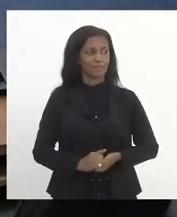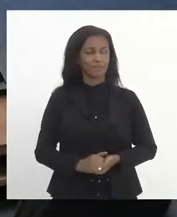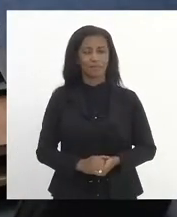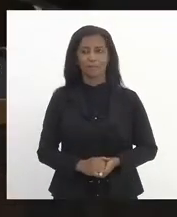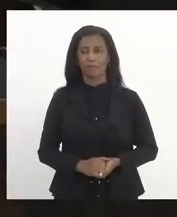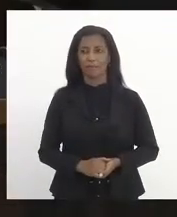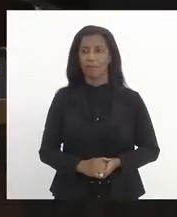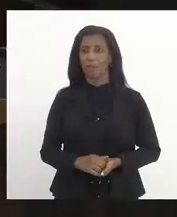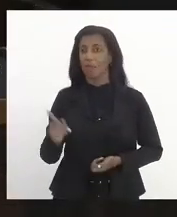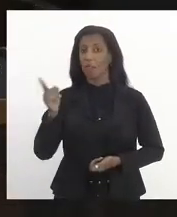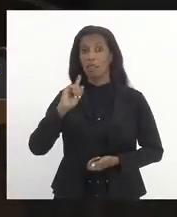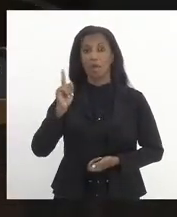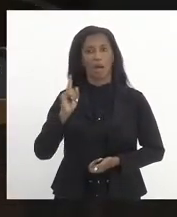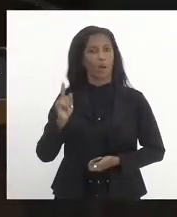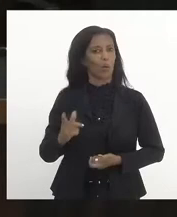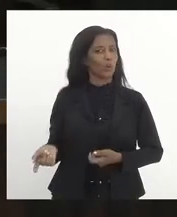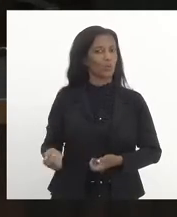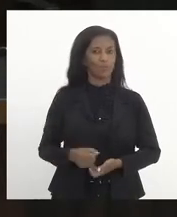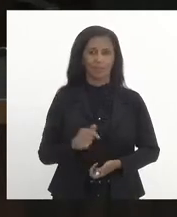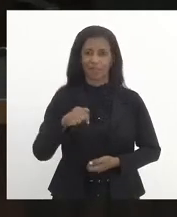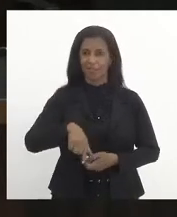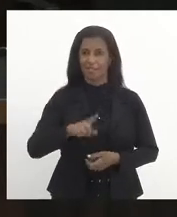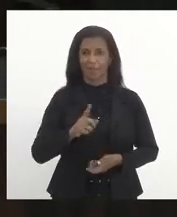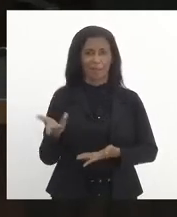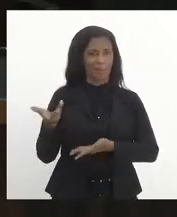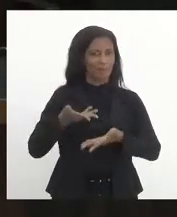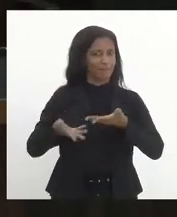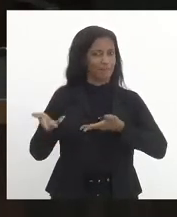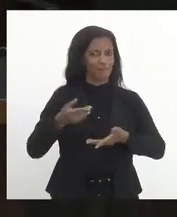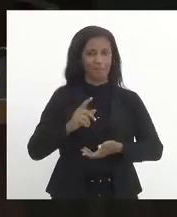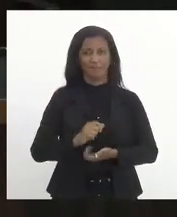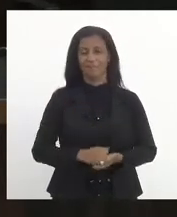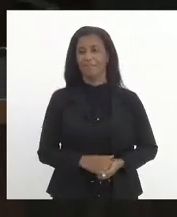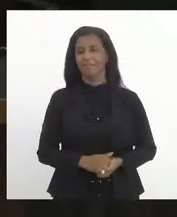Não, essa não é a parceria dele. Também.